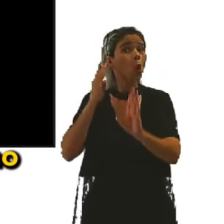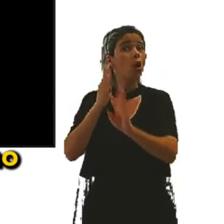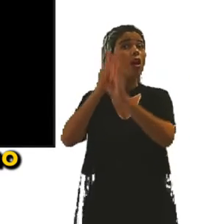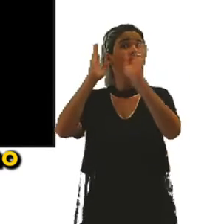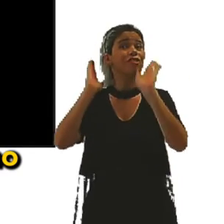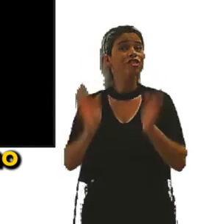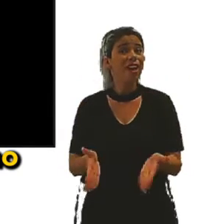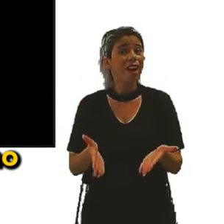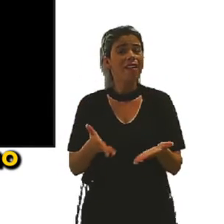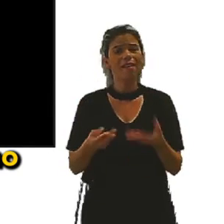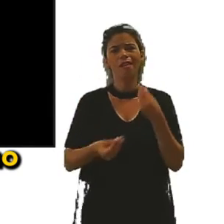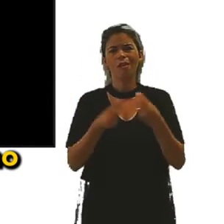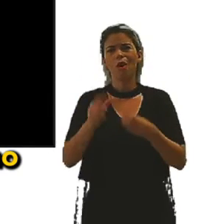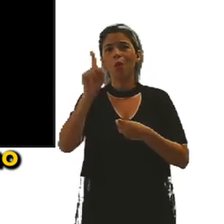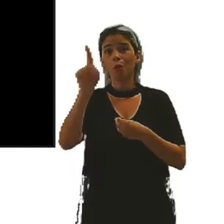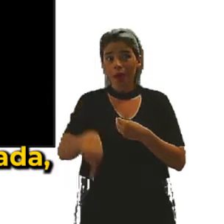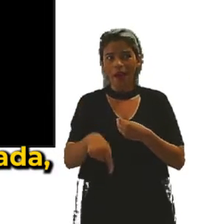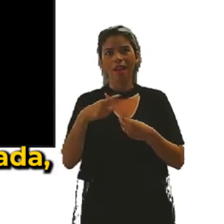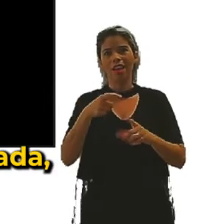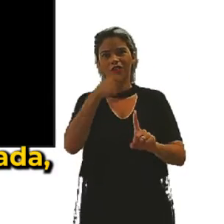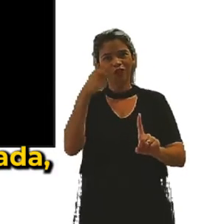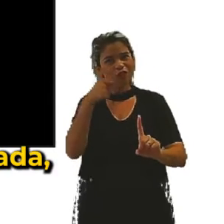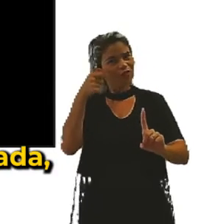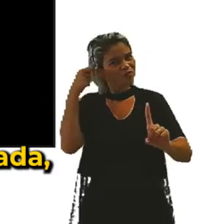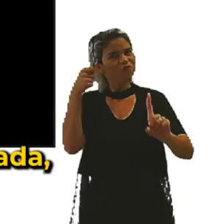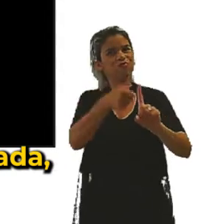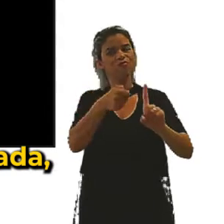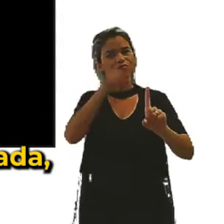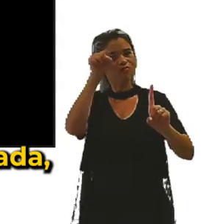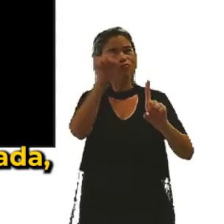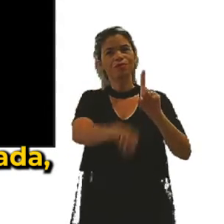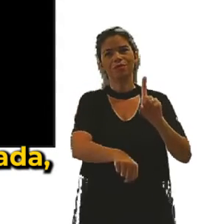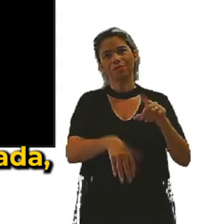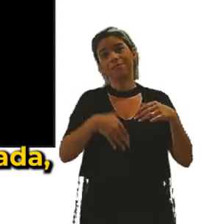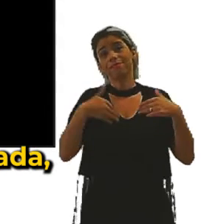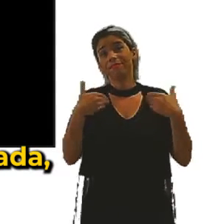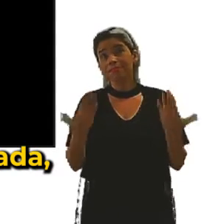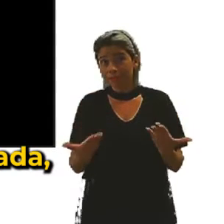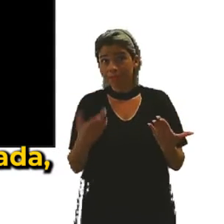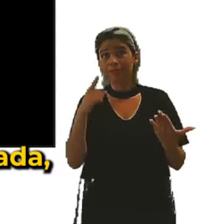então, como feminicídio. Então, esta retórica